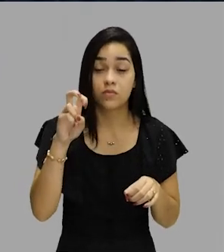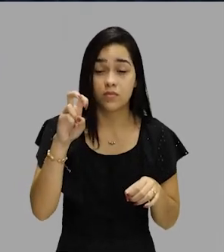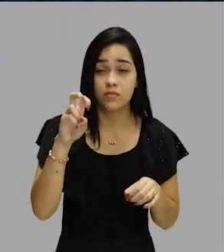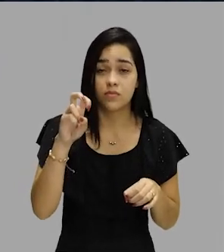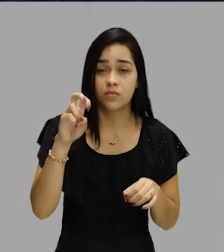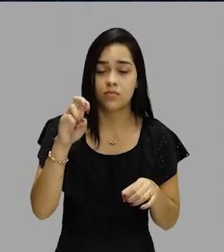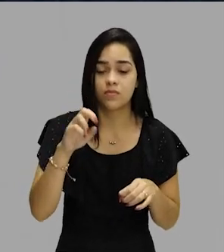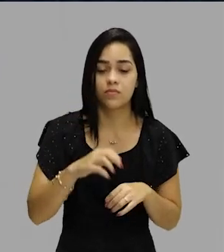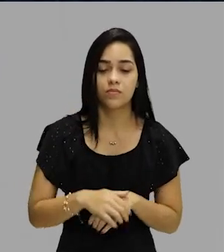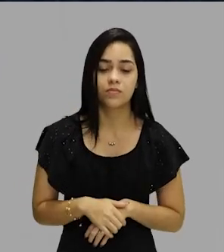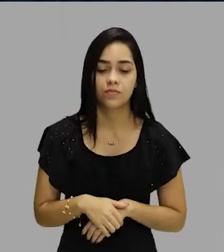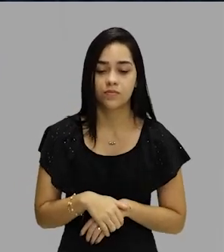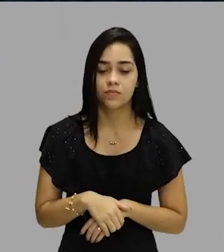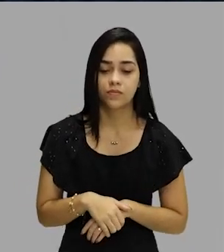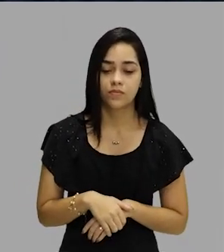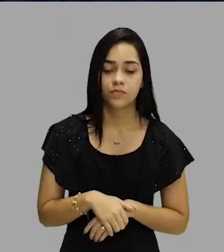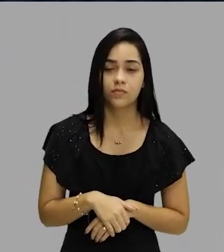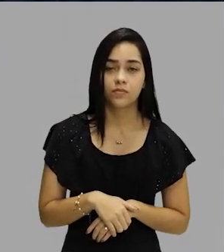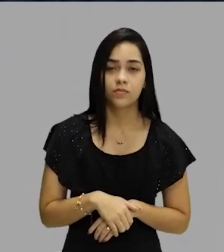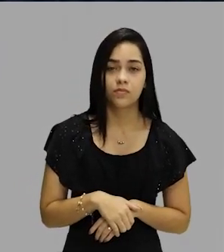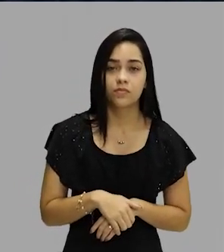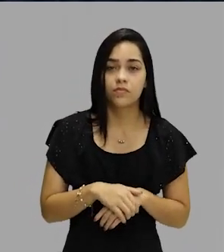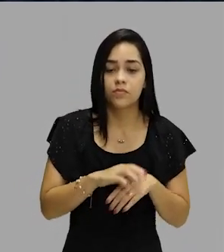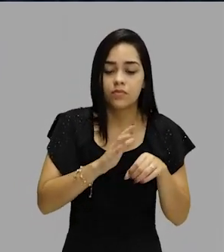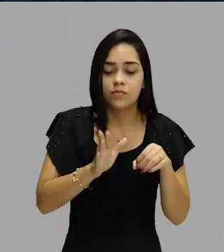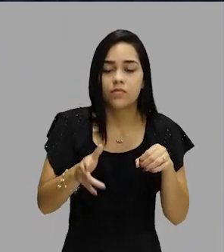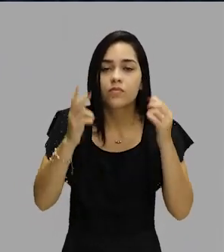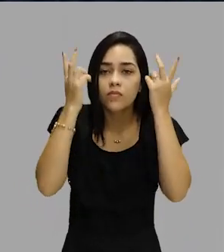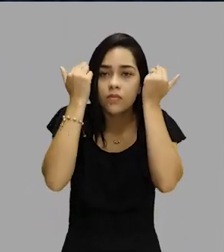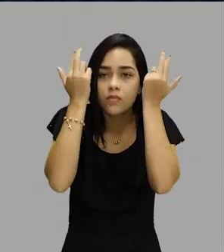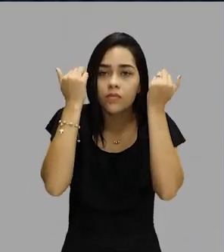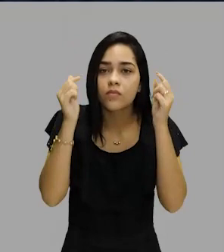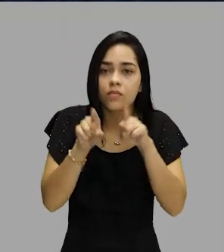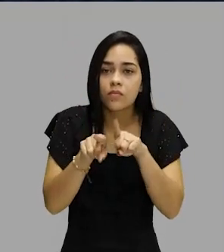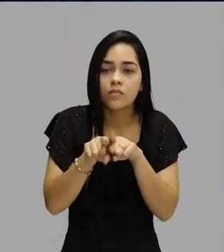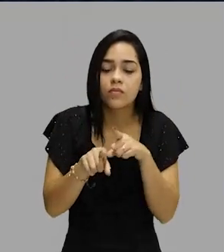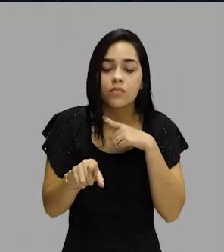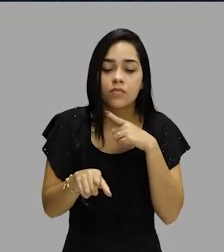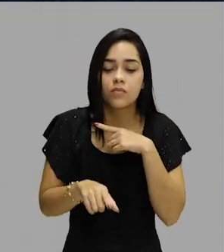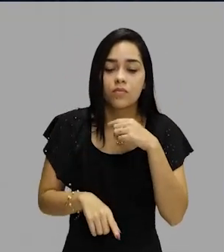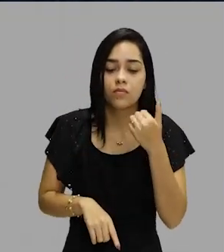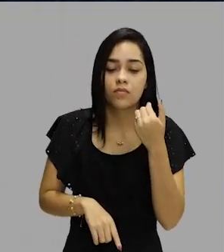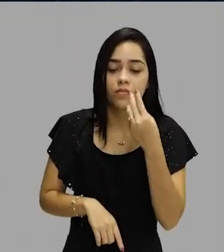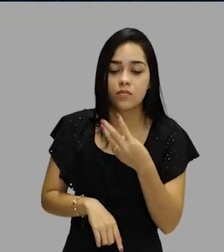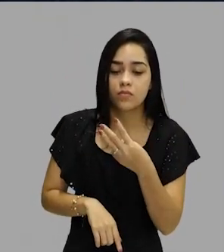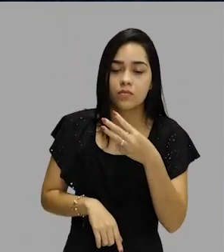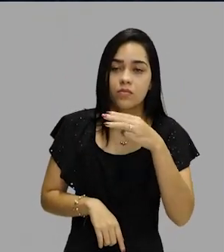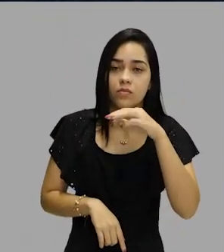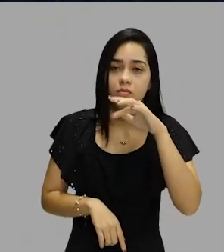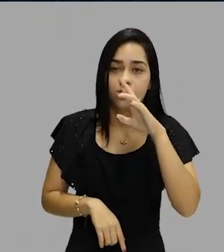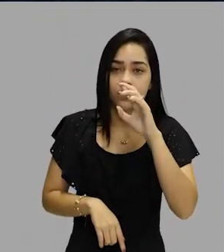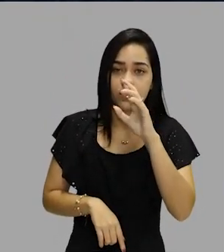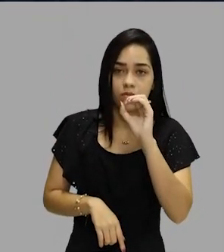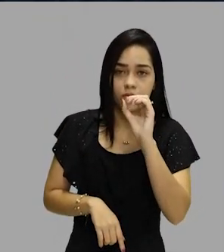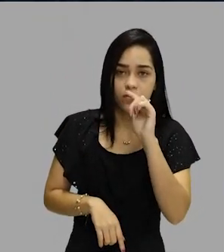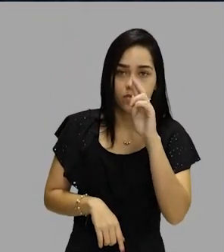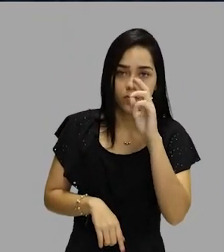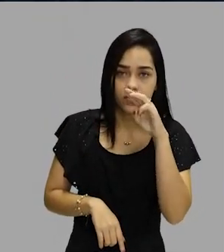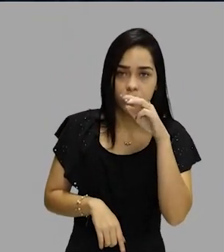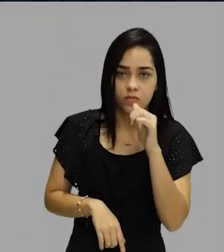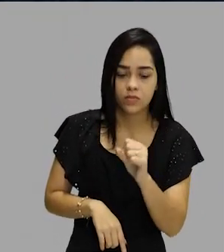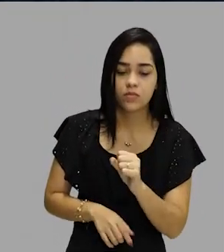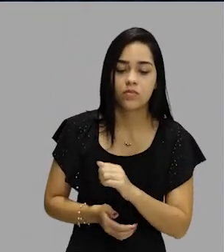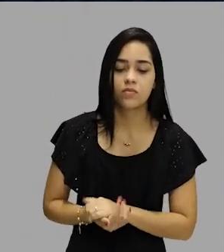de vitamina K. A cenoura crua, né? Nós temos aqui 13 microgramas de vitamina